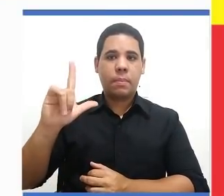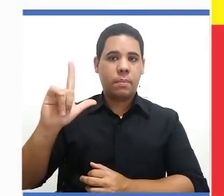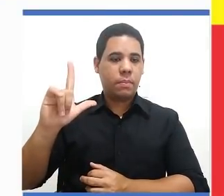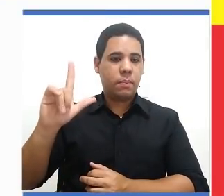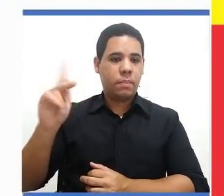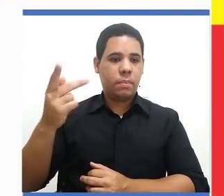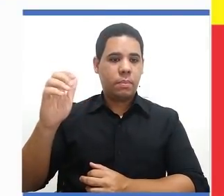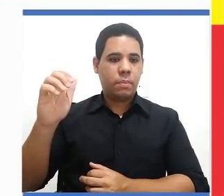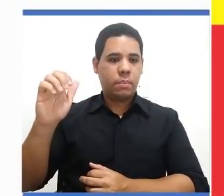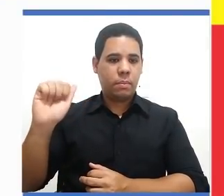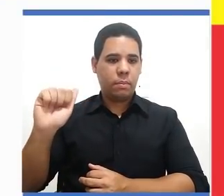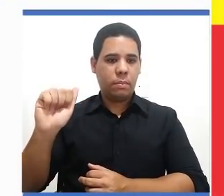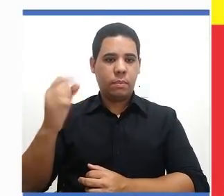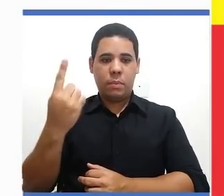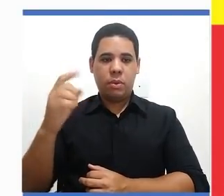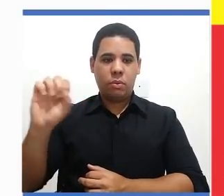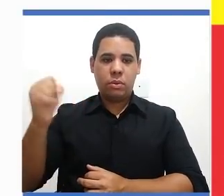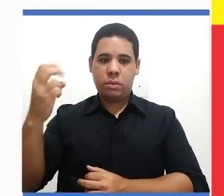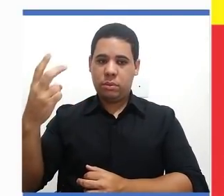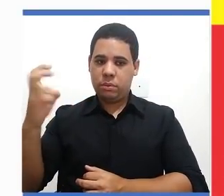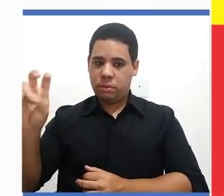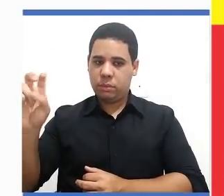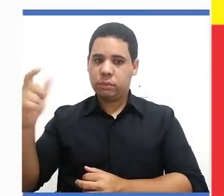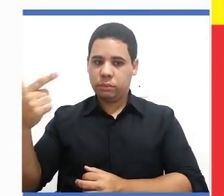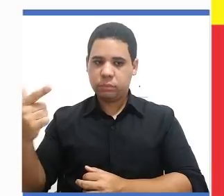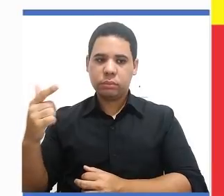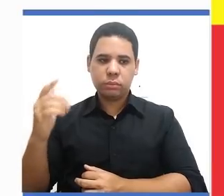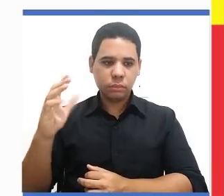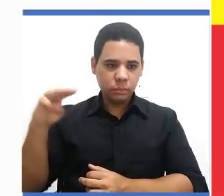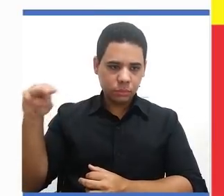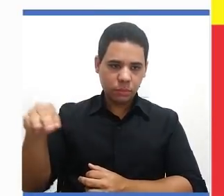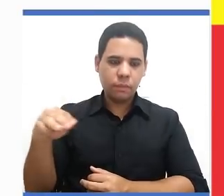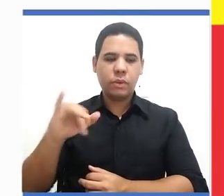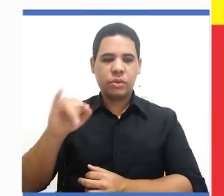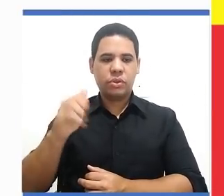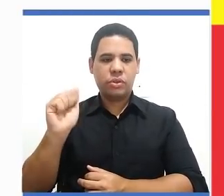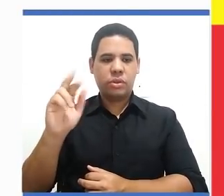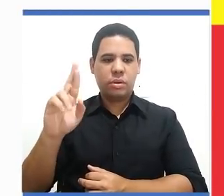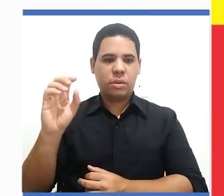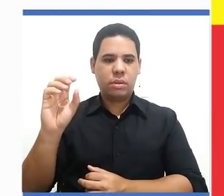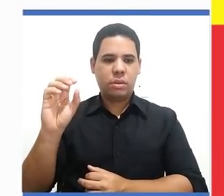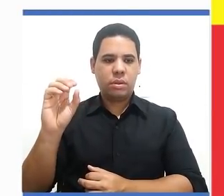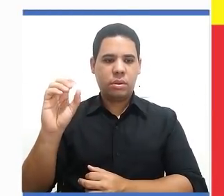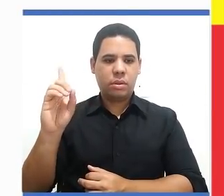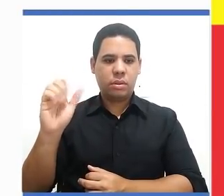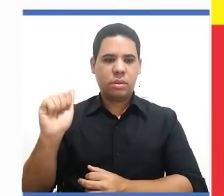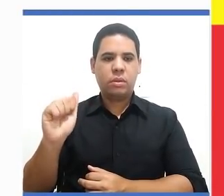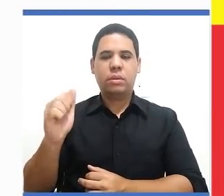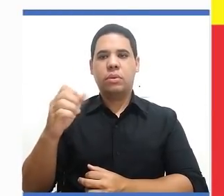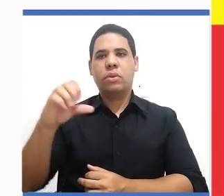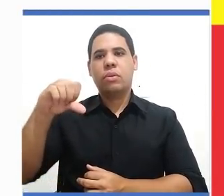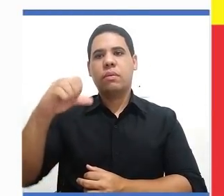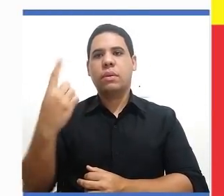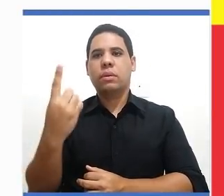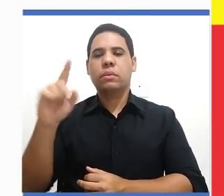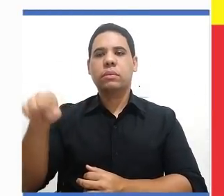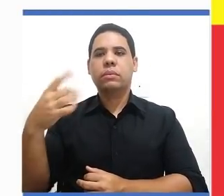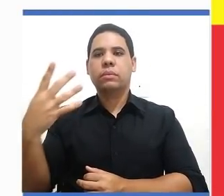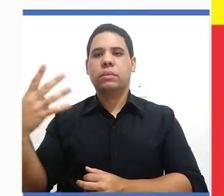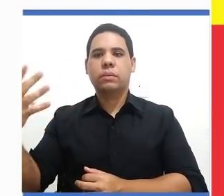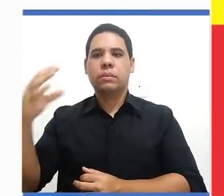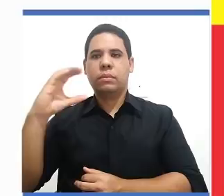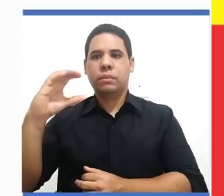91,44 centímetros. Certo? Então, veja um exemplo aí para vocês. Um jogador de golfe está